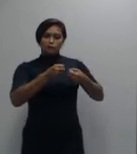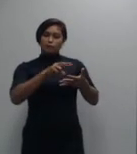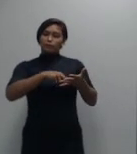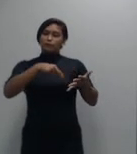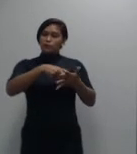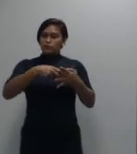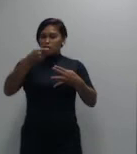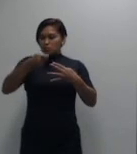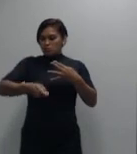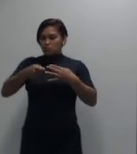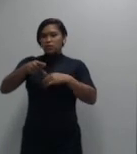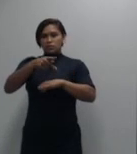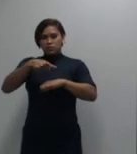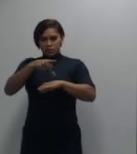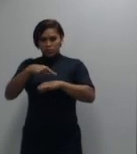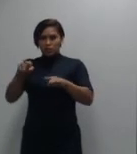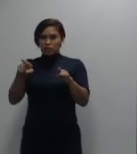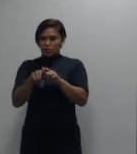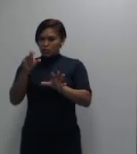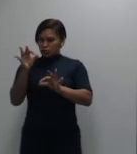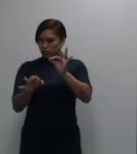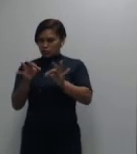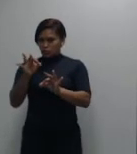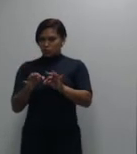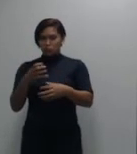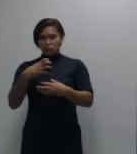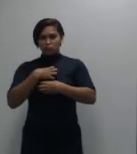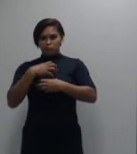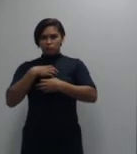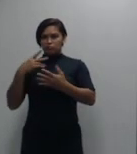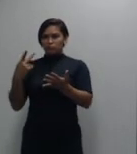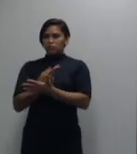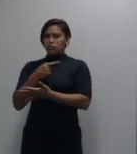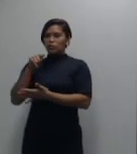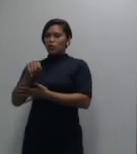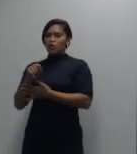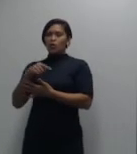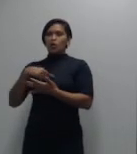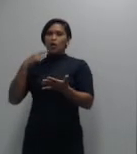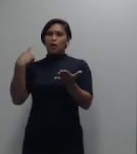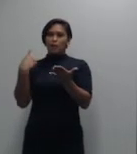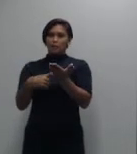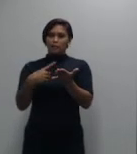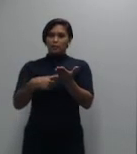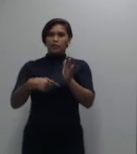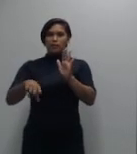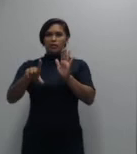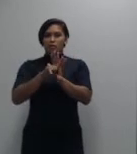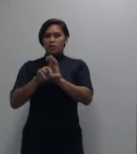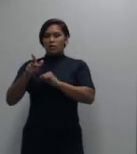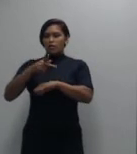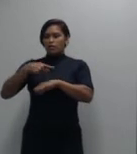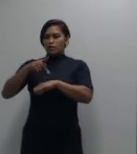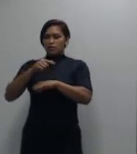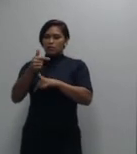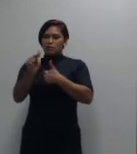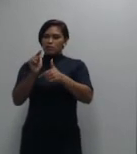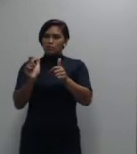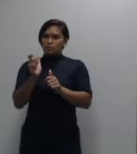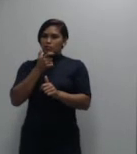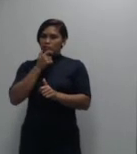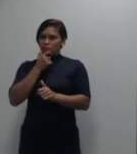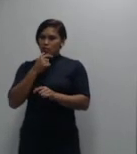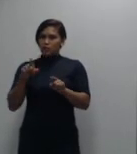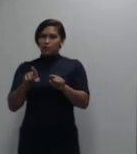estrangeira que julga uma situação a qual aplicável a lei estrangeira e